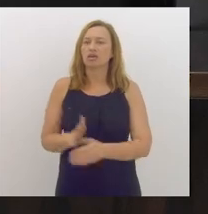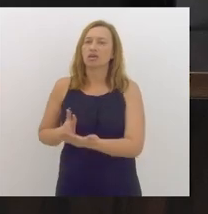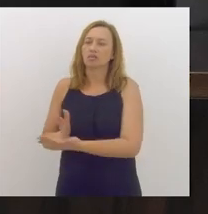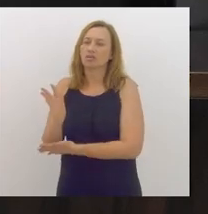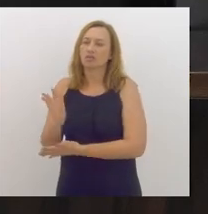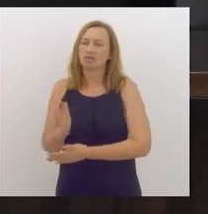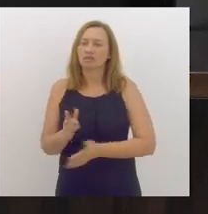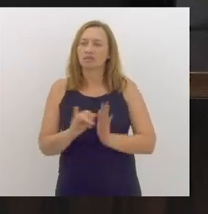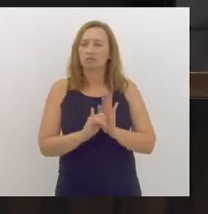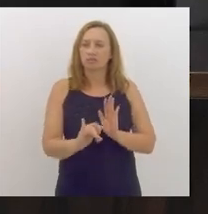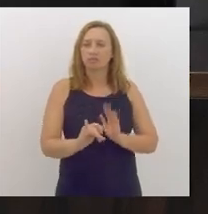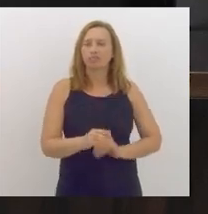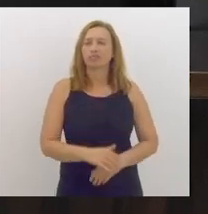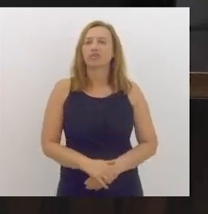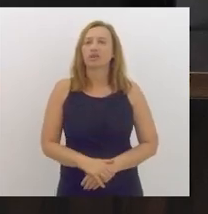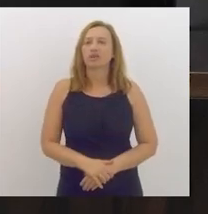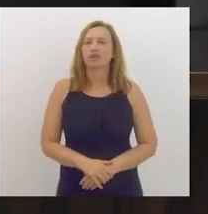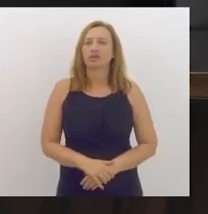aprovado, vai à promulgação.